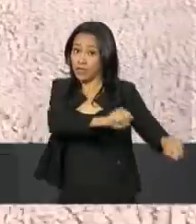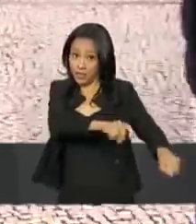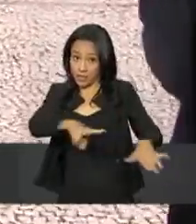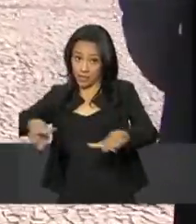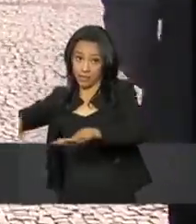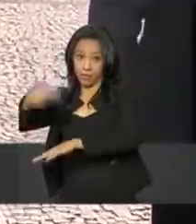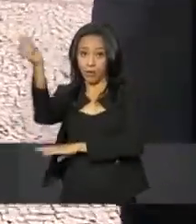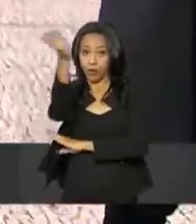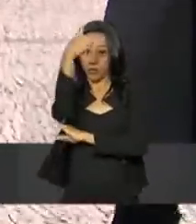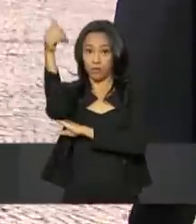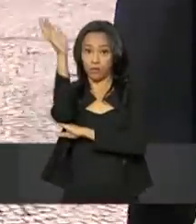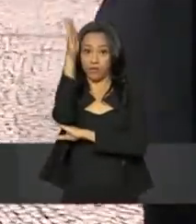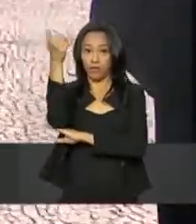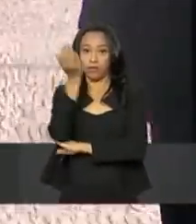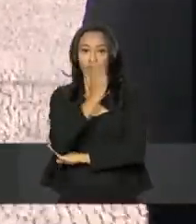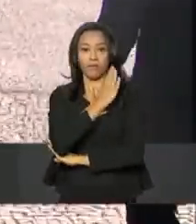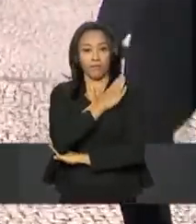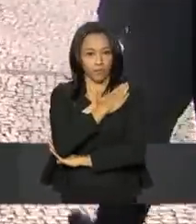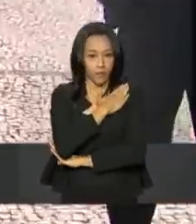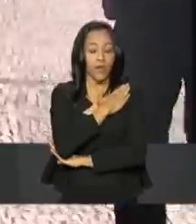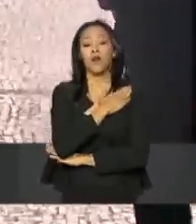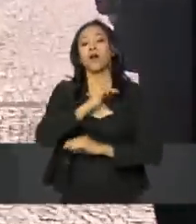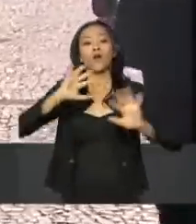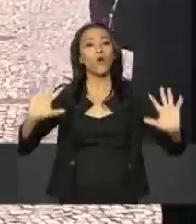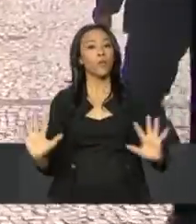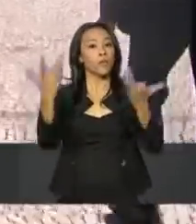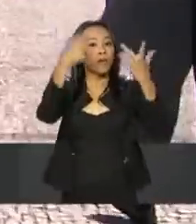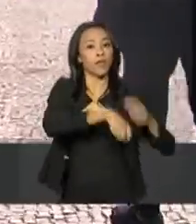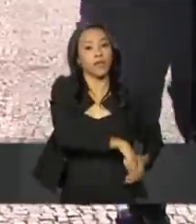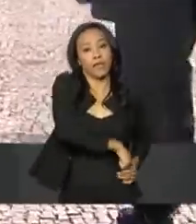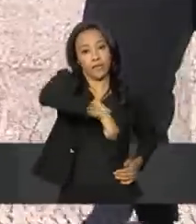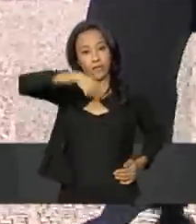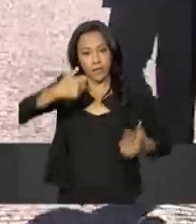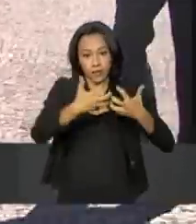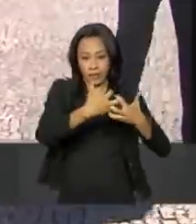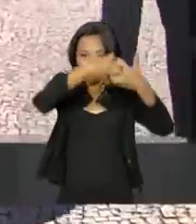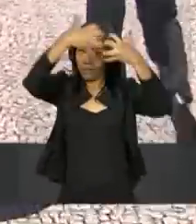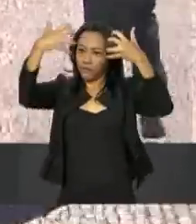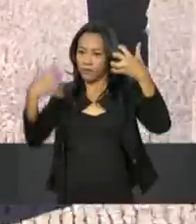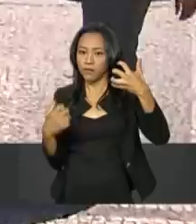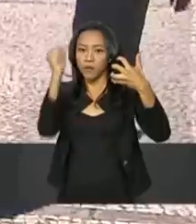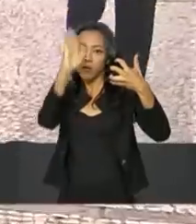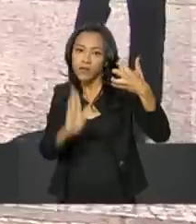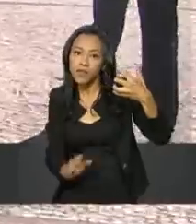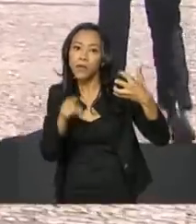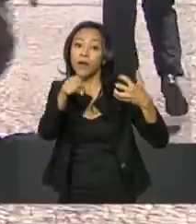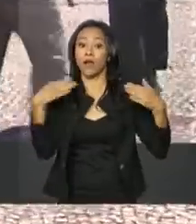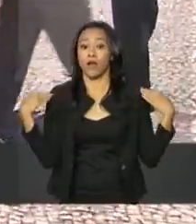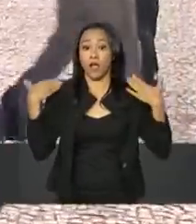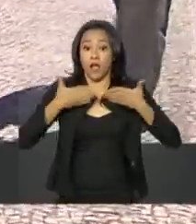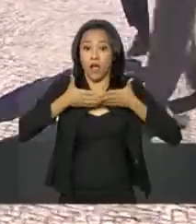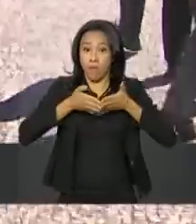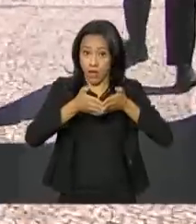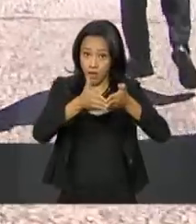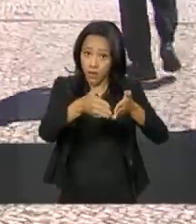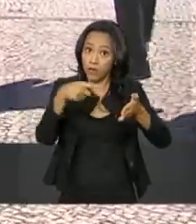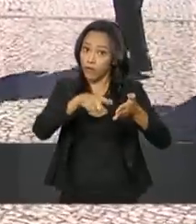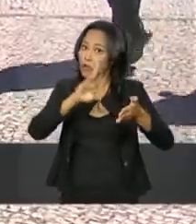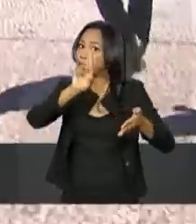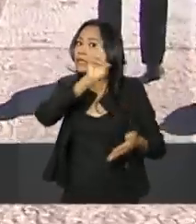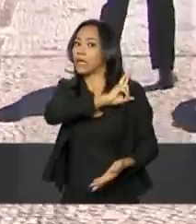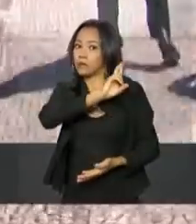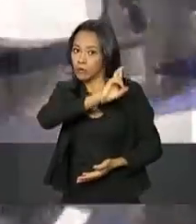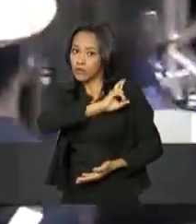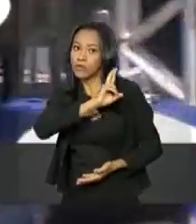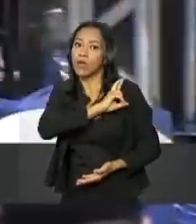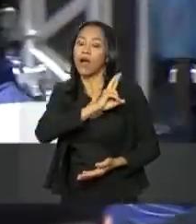durante a comemoração da independência, a Marinha do Brasil, que teve intensa participação na consolidação do